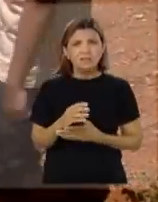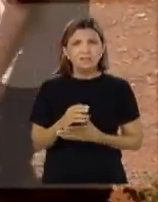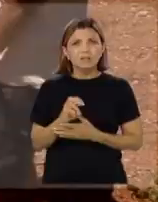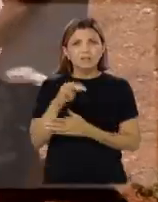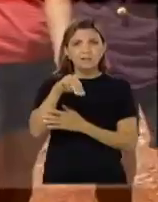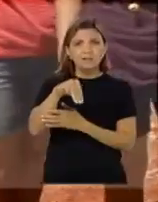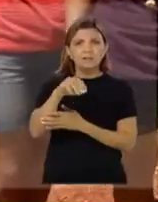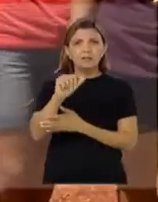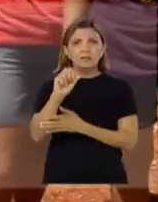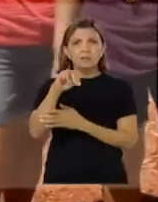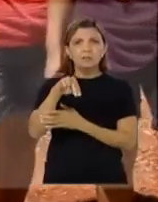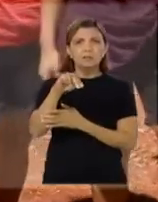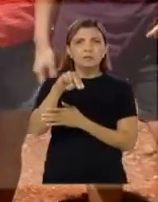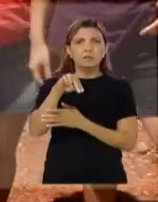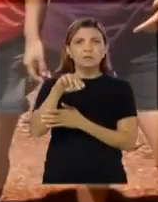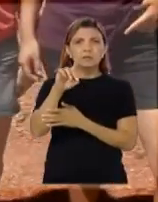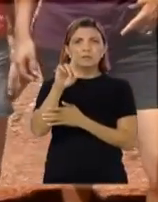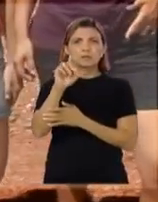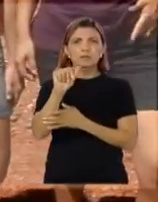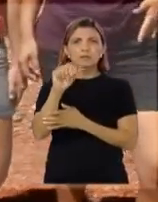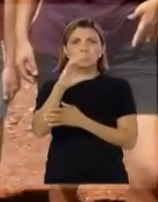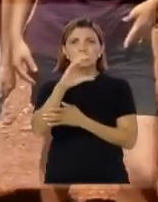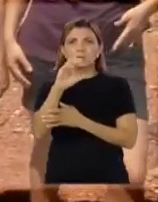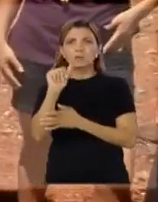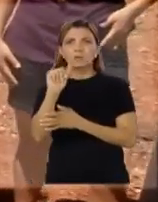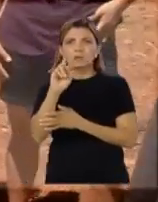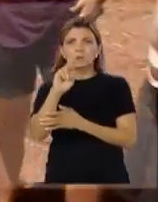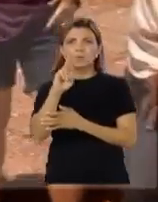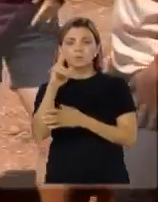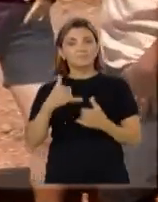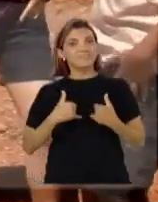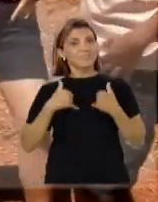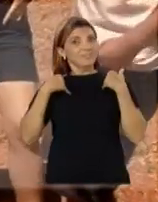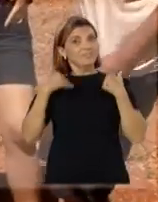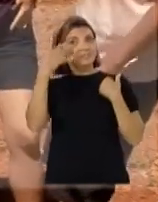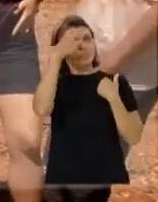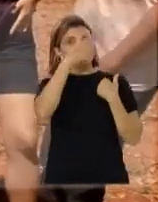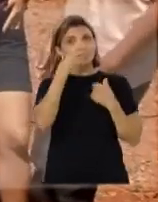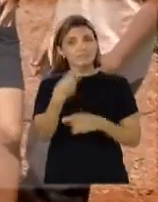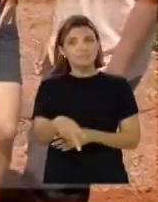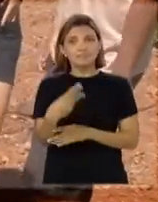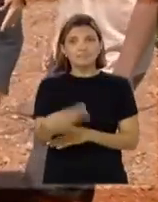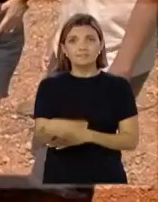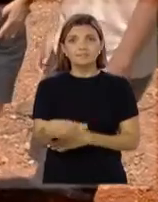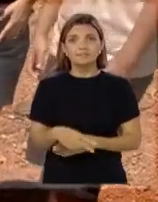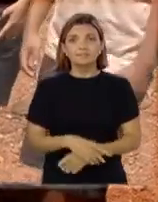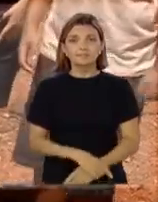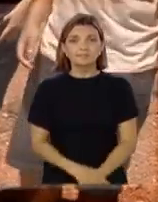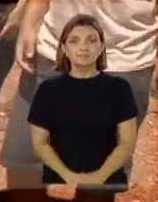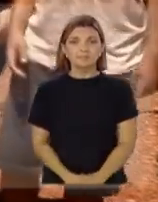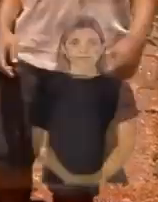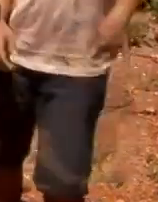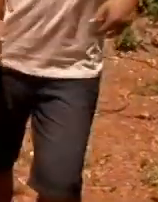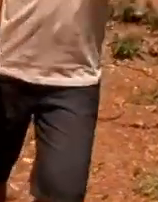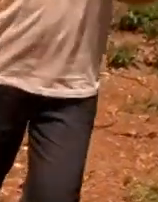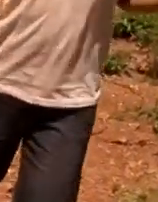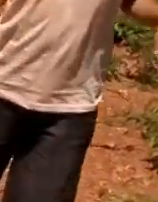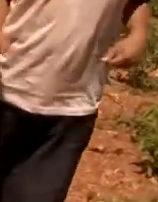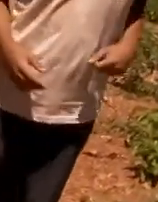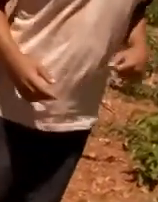mesmo. A régua? O mandacaru é o orgulho da gente? Não, mas não foi bem isso que eu quis dizer. Hoje eu tô feliz.